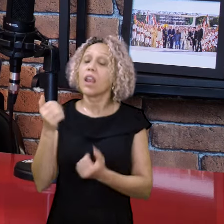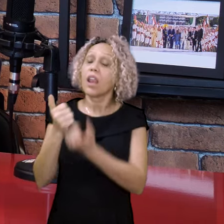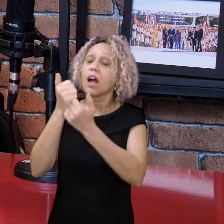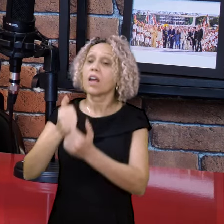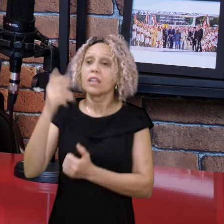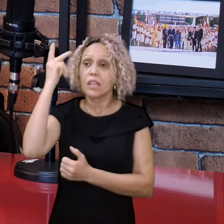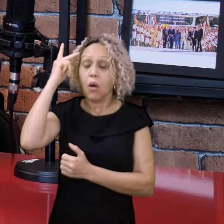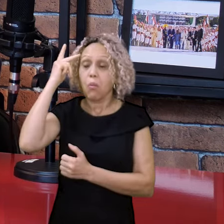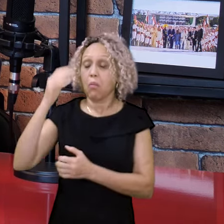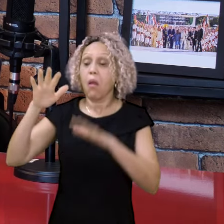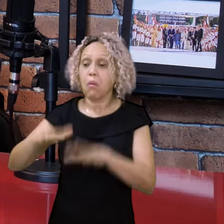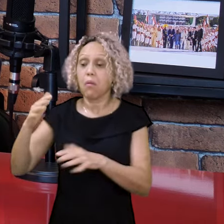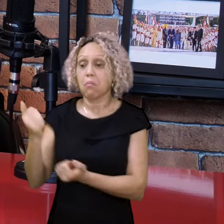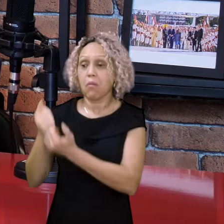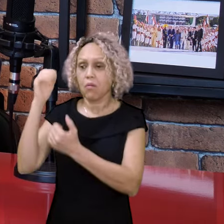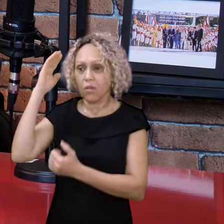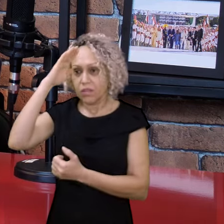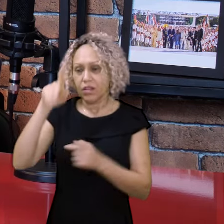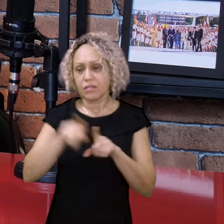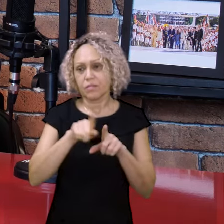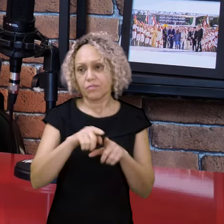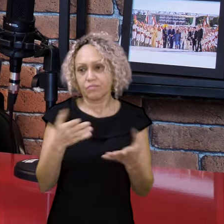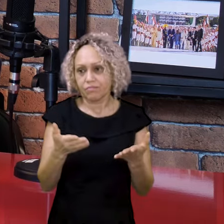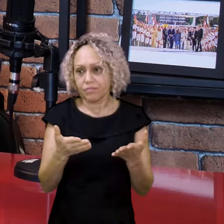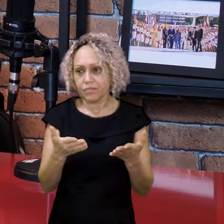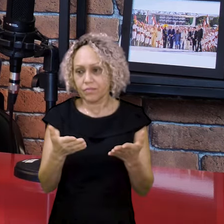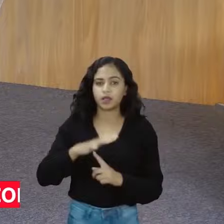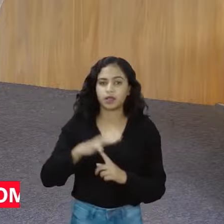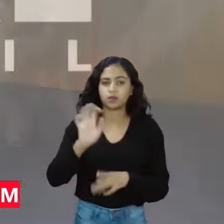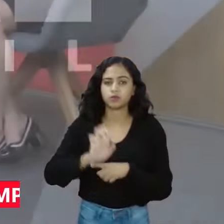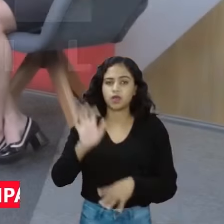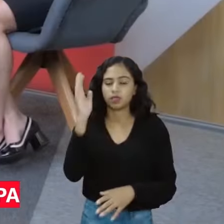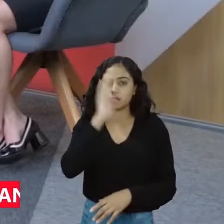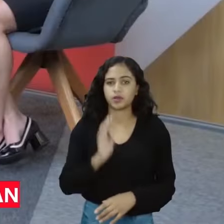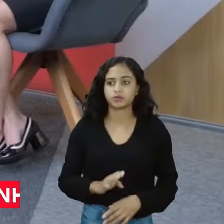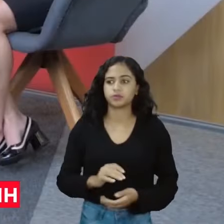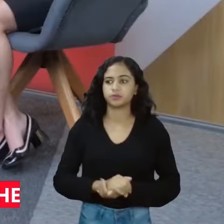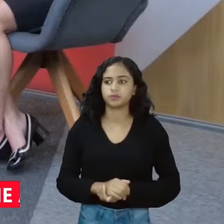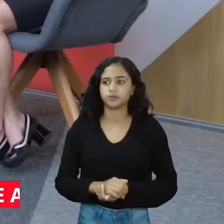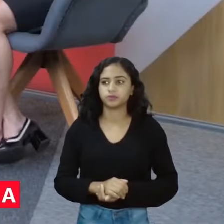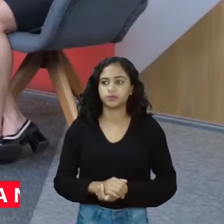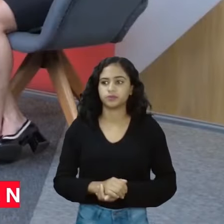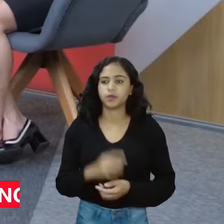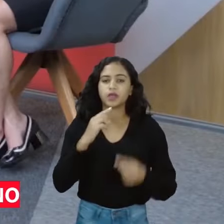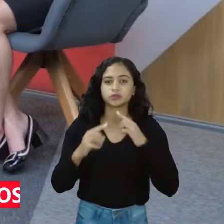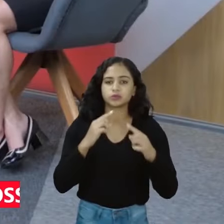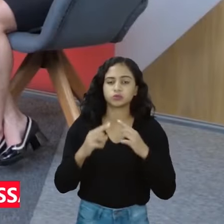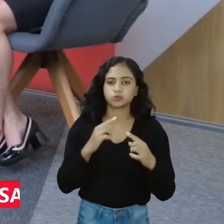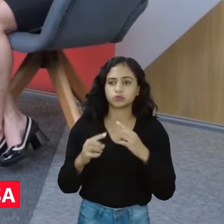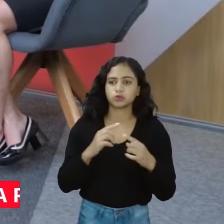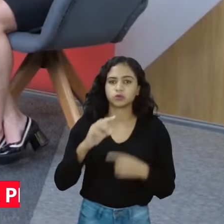os investimentos do PAC no Paraná e o cenário político no estado e no Brasil. Tem uma discussão no GTE, inclusive,